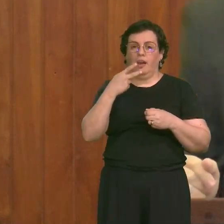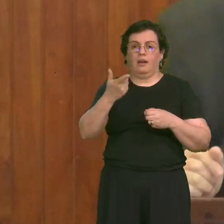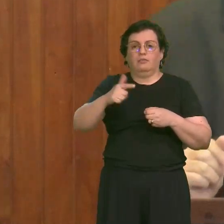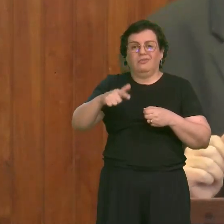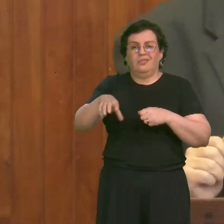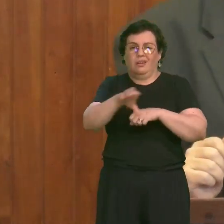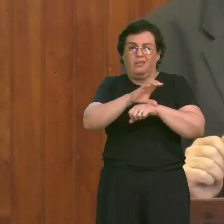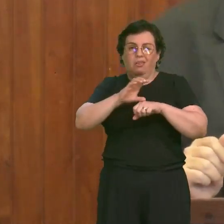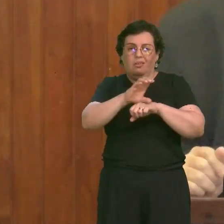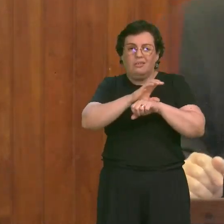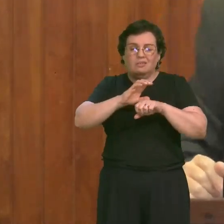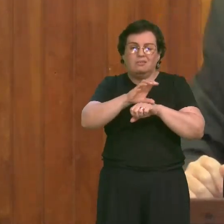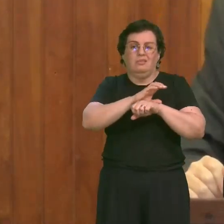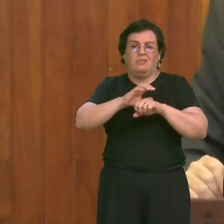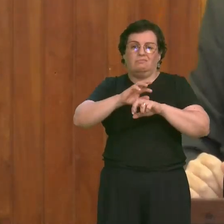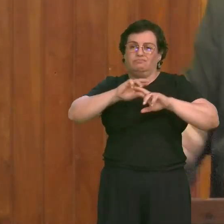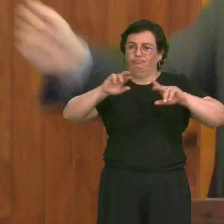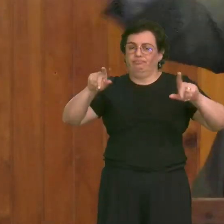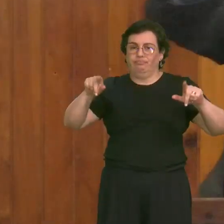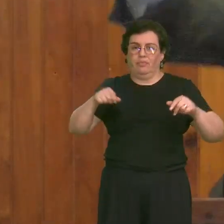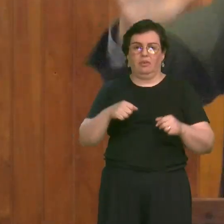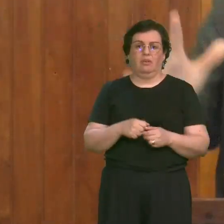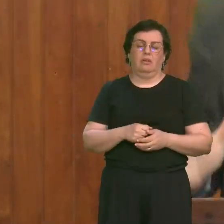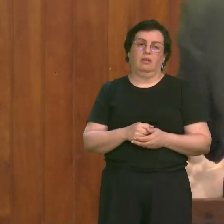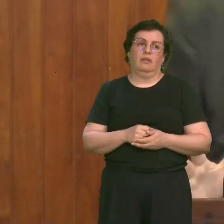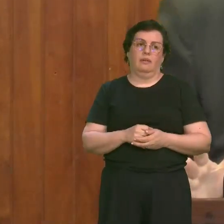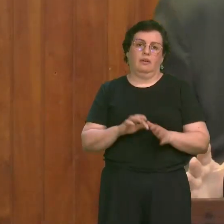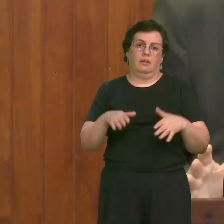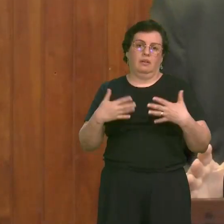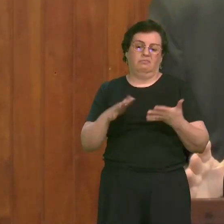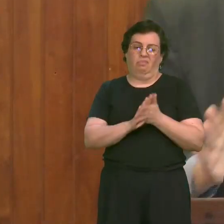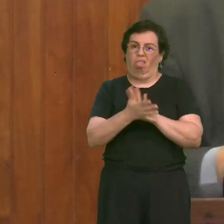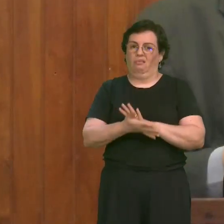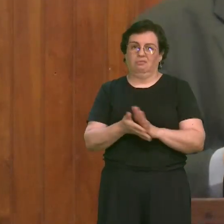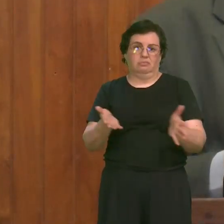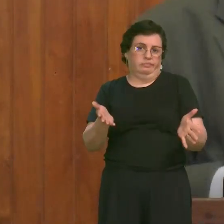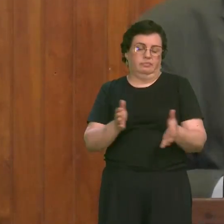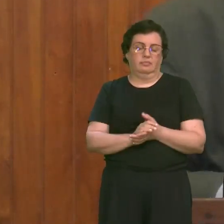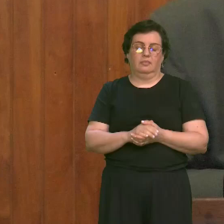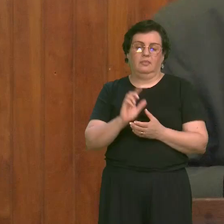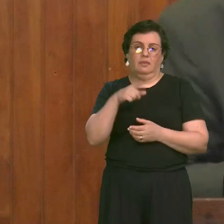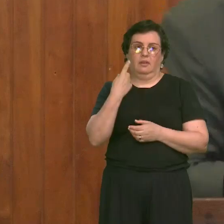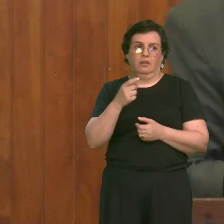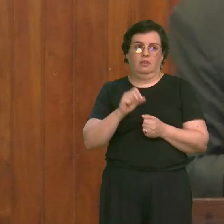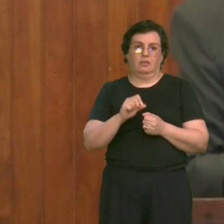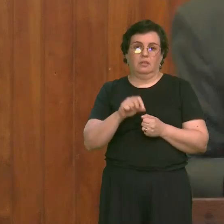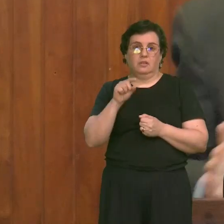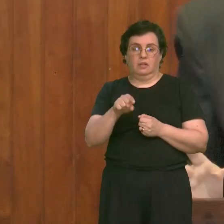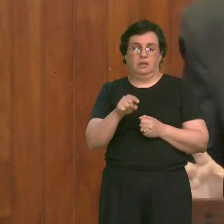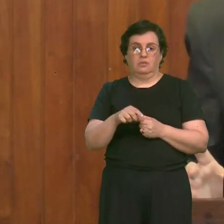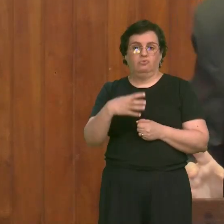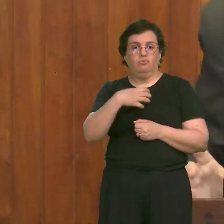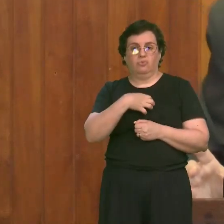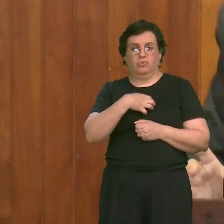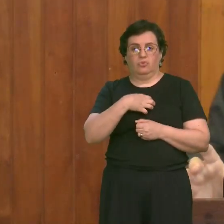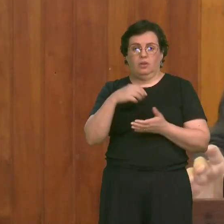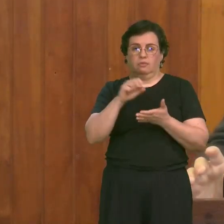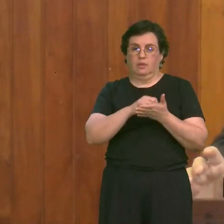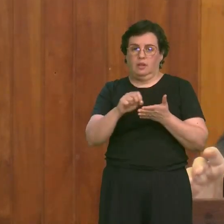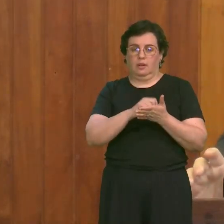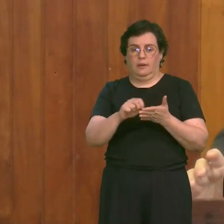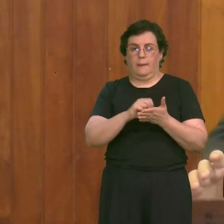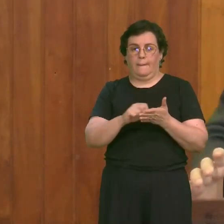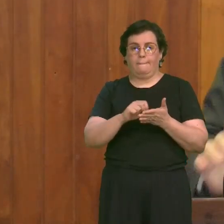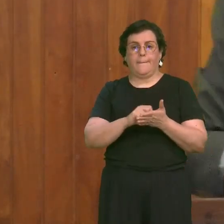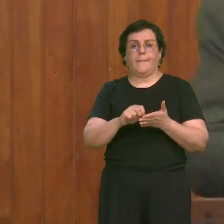discricionariedade ou impossibilidade de pagamento e querer melar Então nós vamos fazer isso de forma que a redação Vereador Luiz